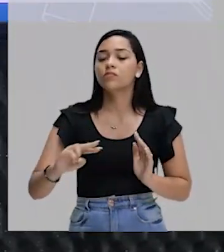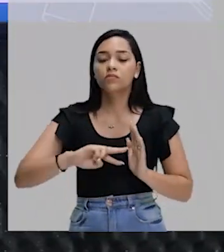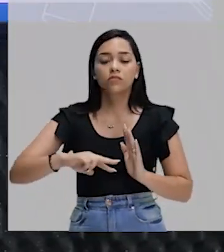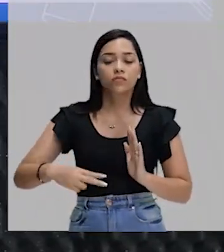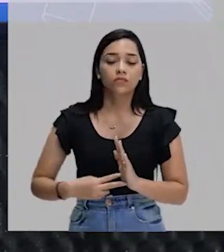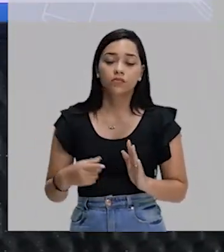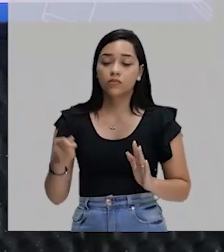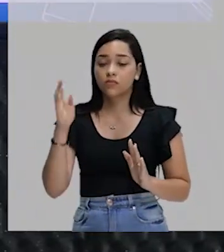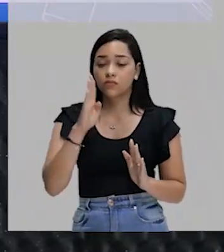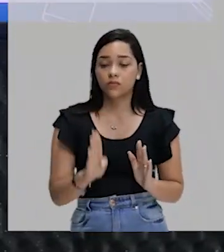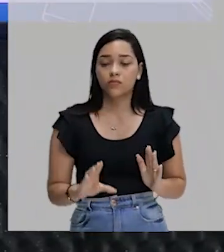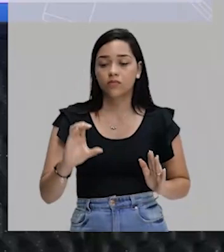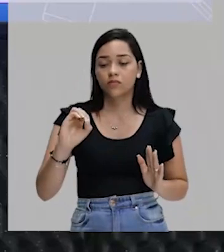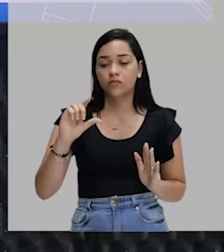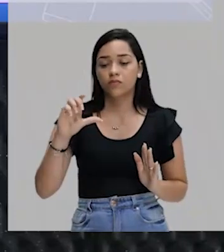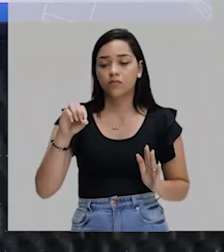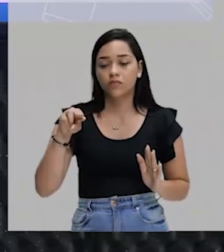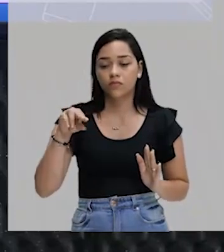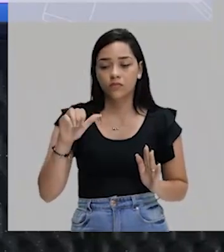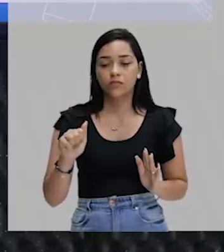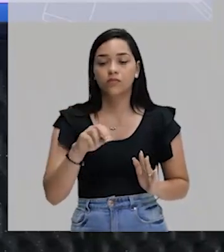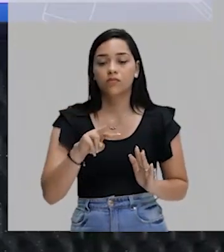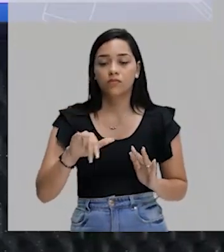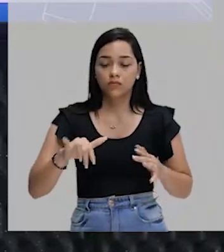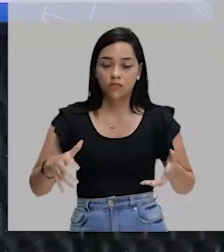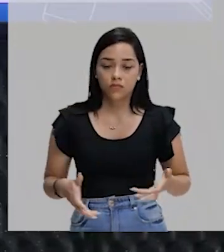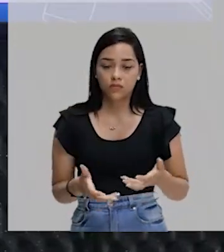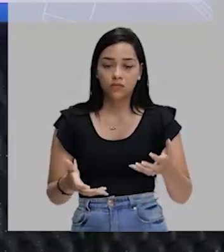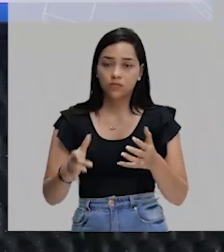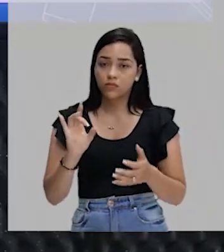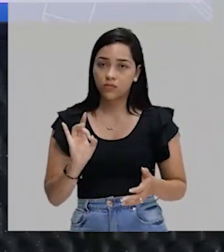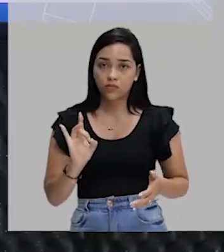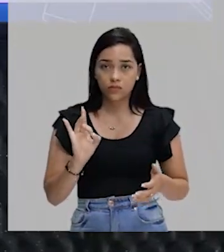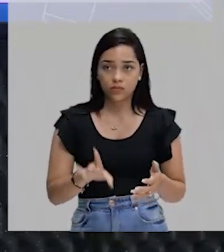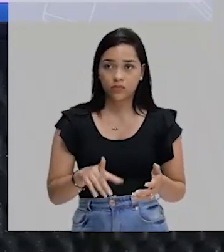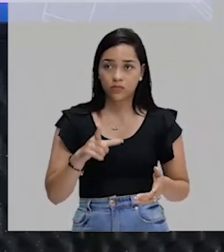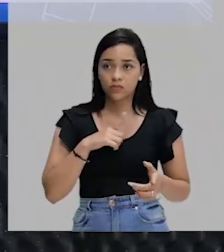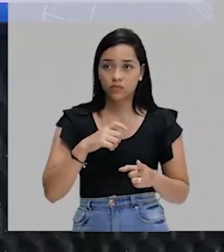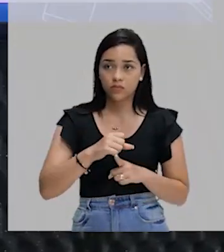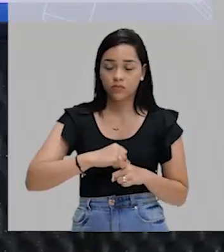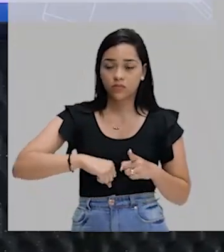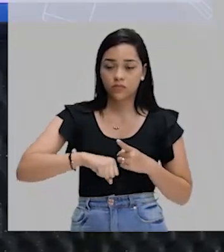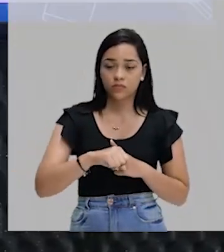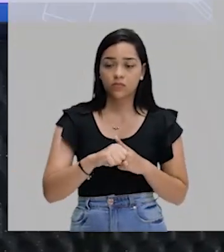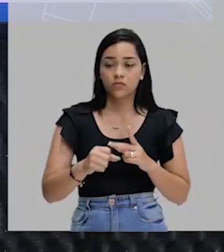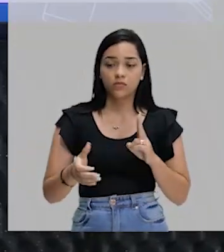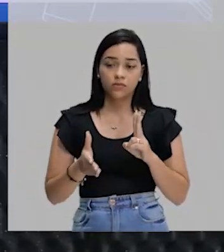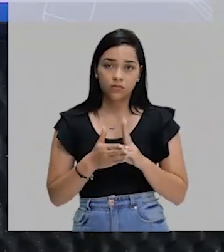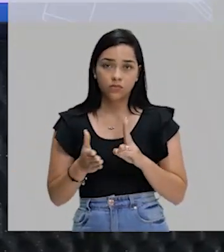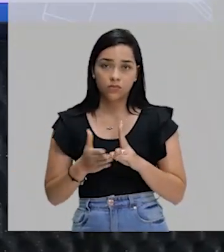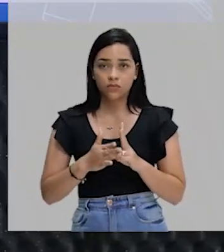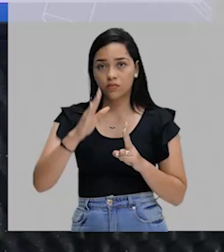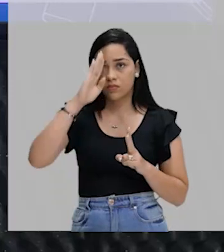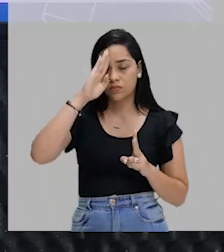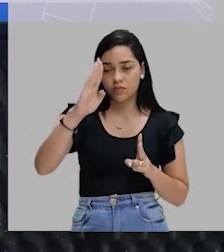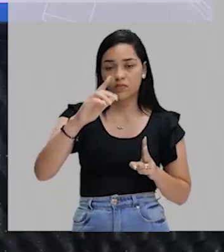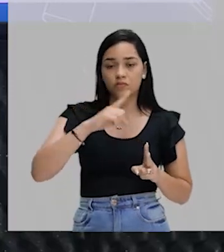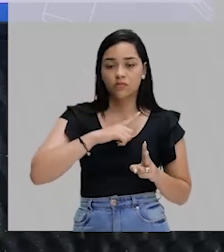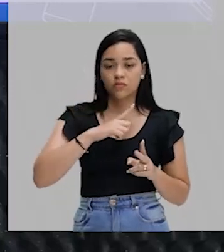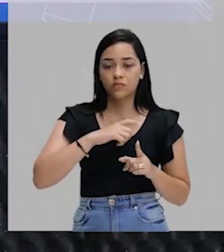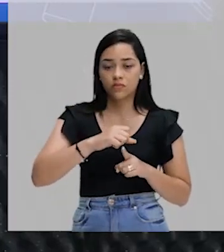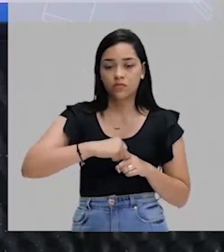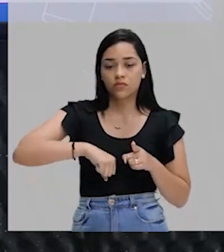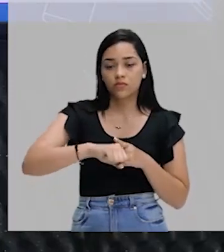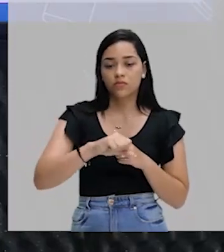no Brasil colônia, que vai envolver não só sociedades indígenas, principalmente as